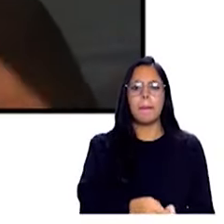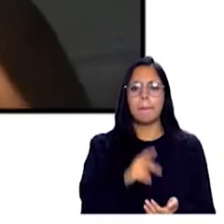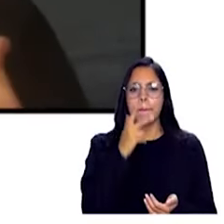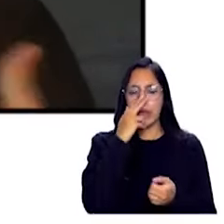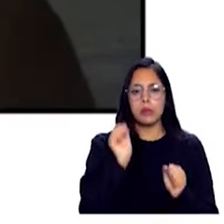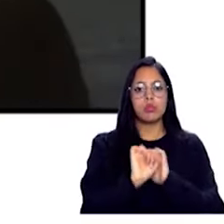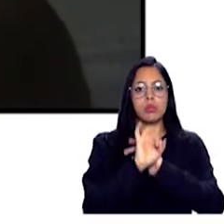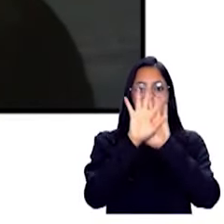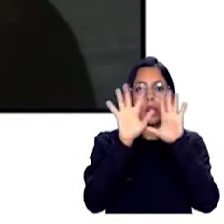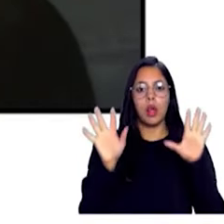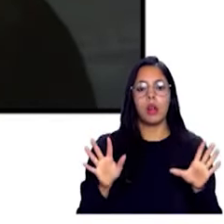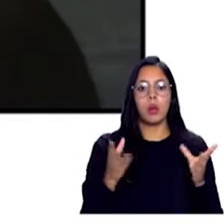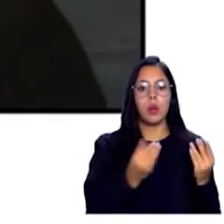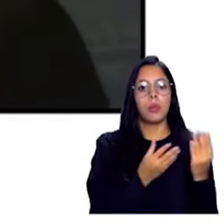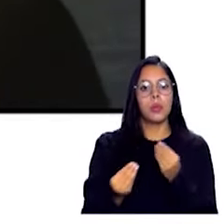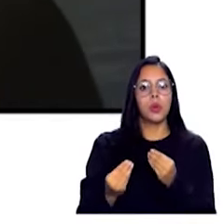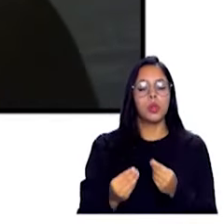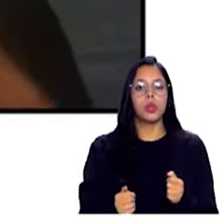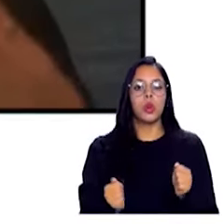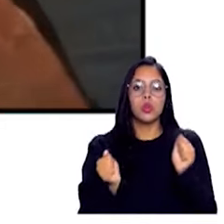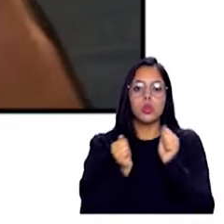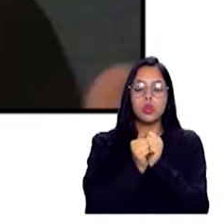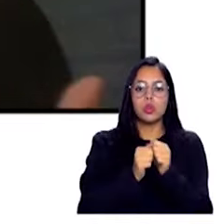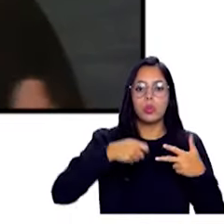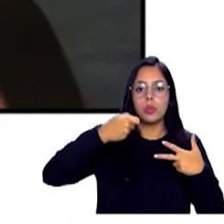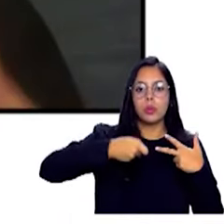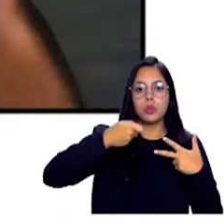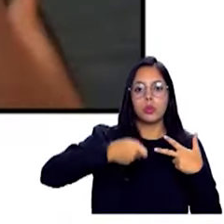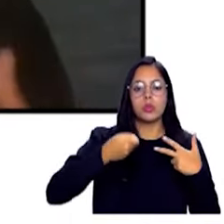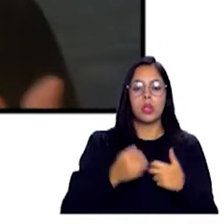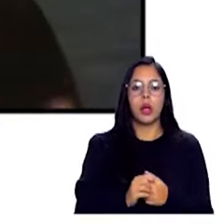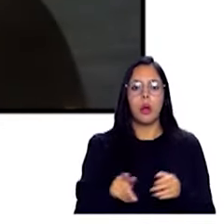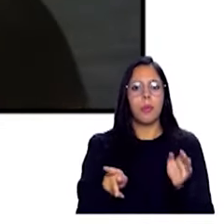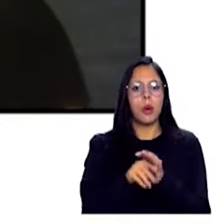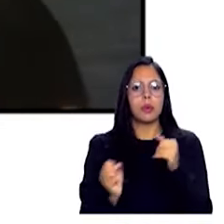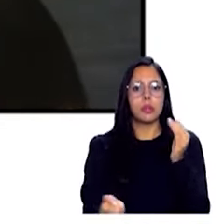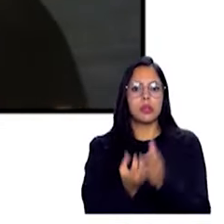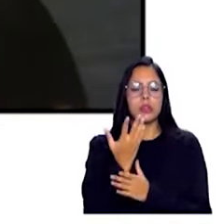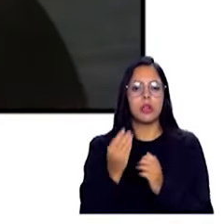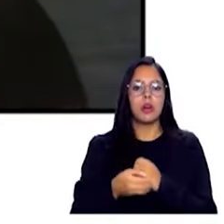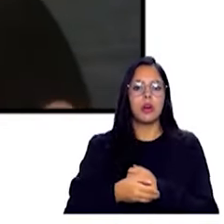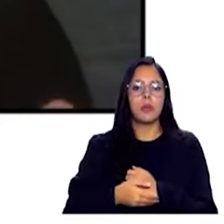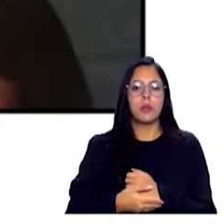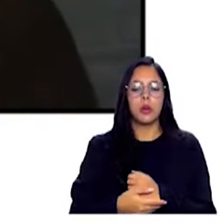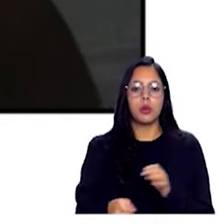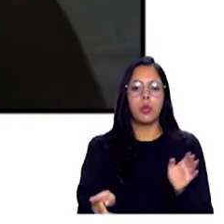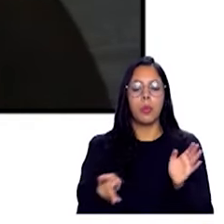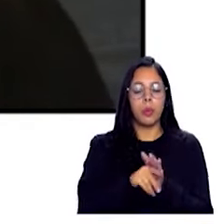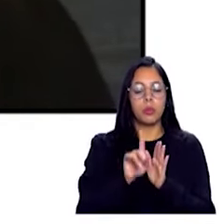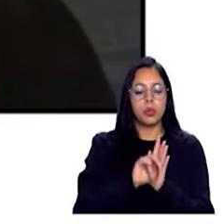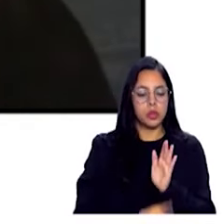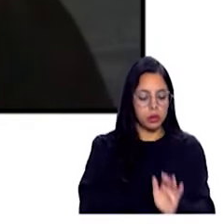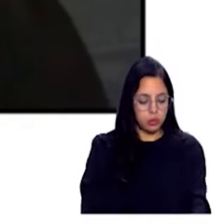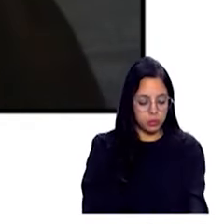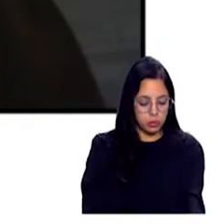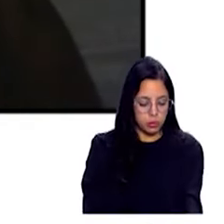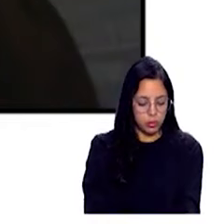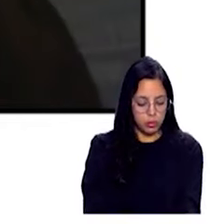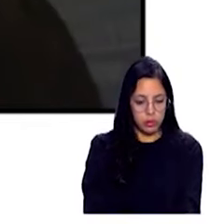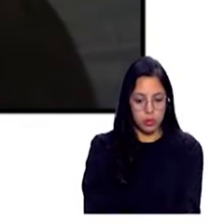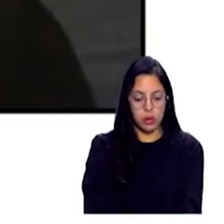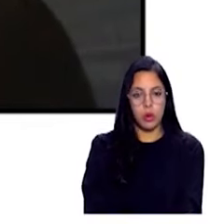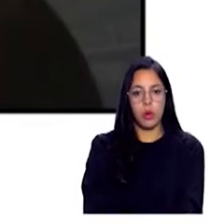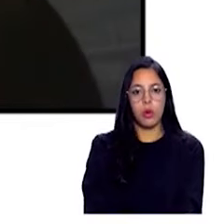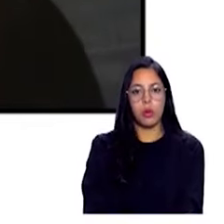essa participação do Poder Judiciário na criação na construção do próprio direito os professores portugueses com que eu